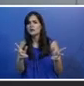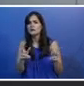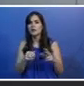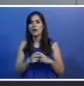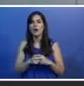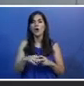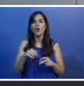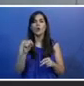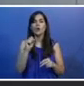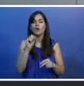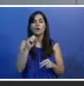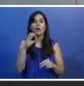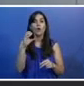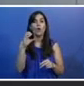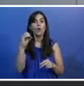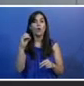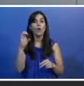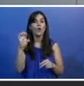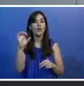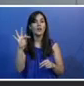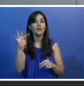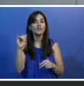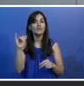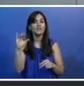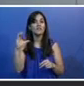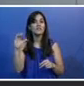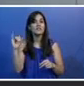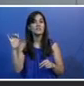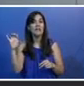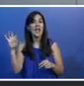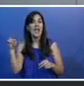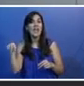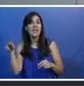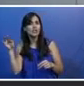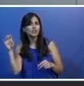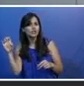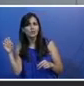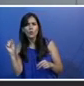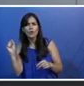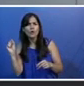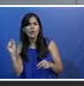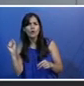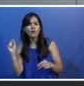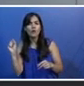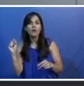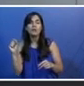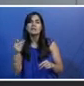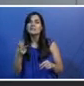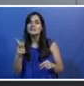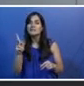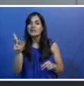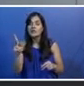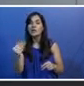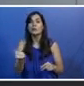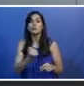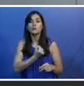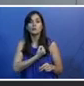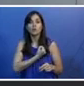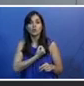coeficiente e parte literal. O coeficiente sempre vão ser os números